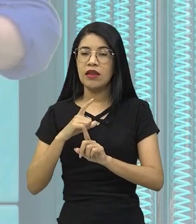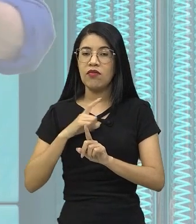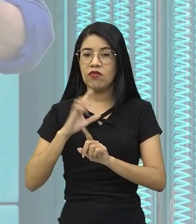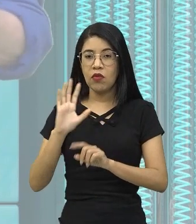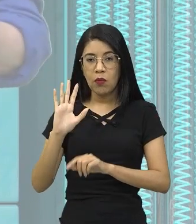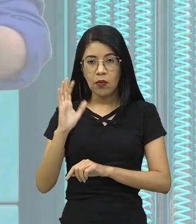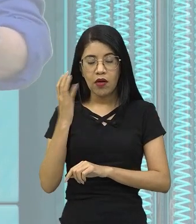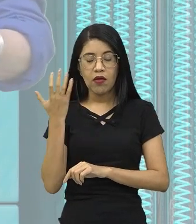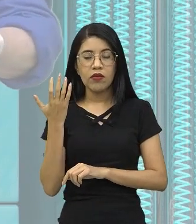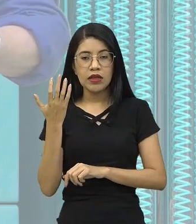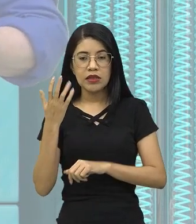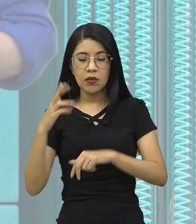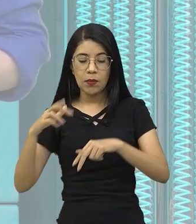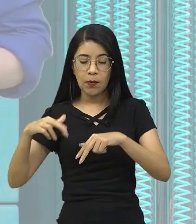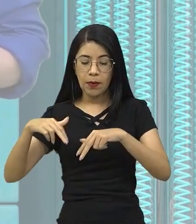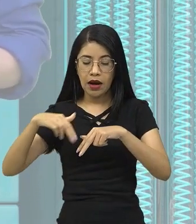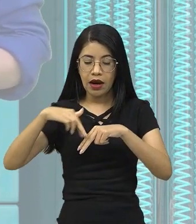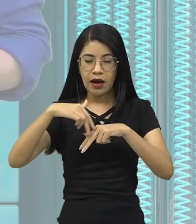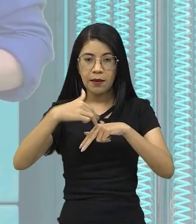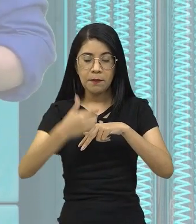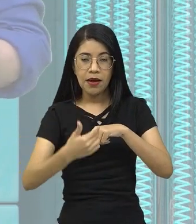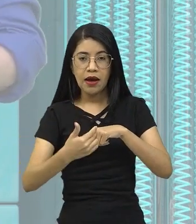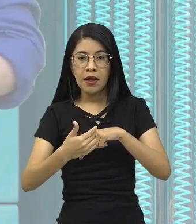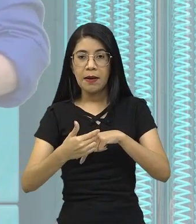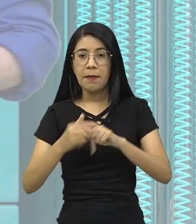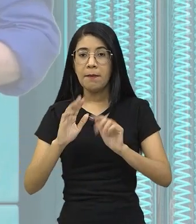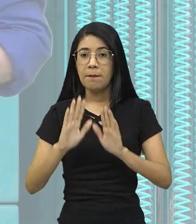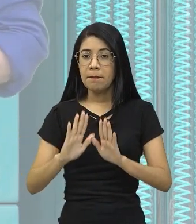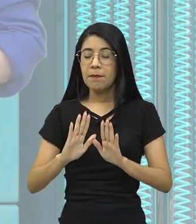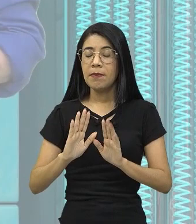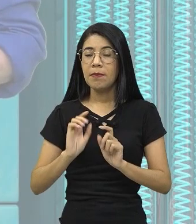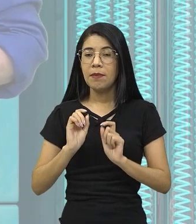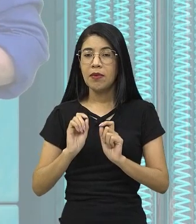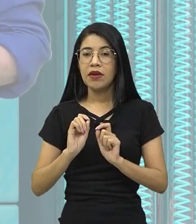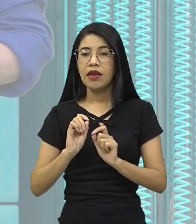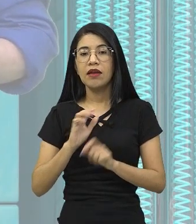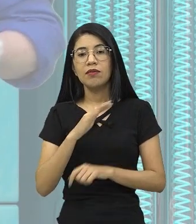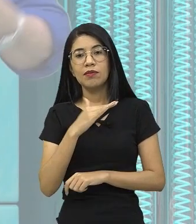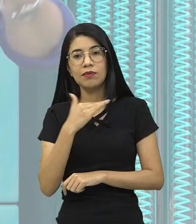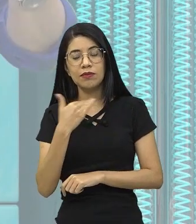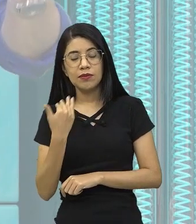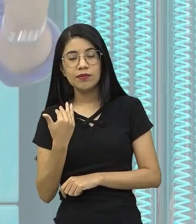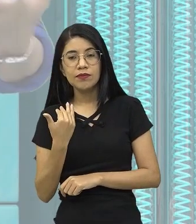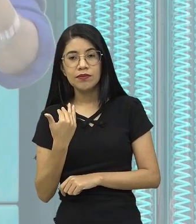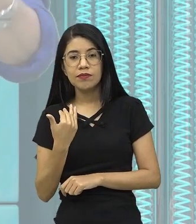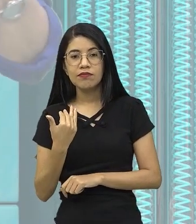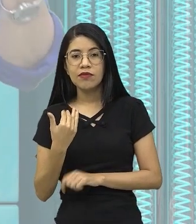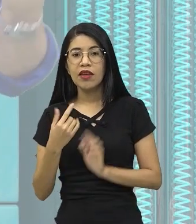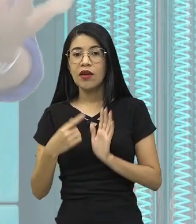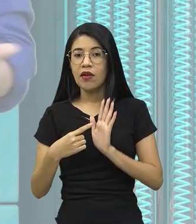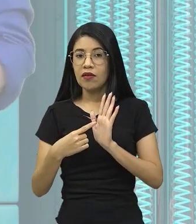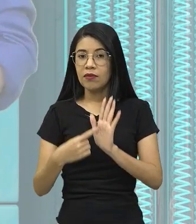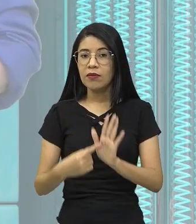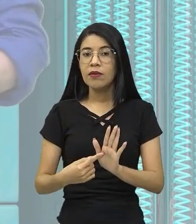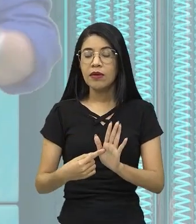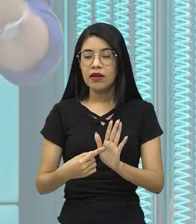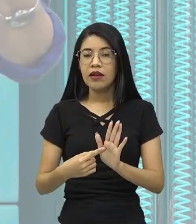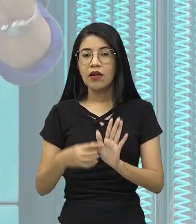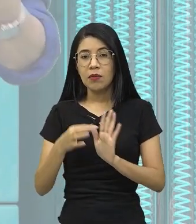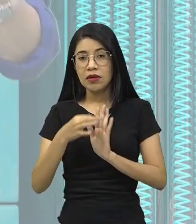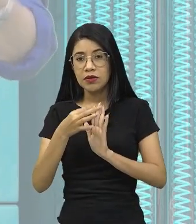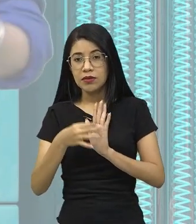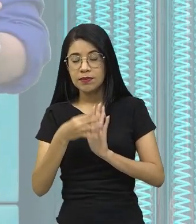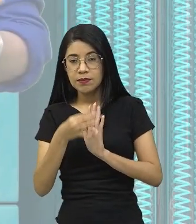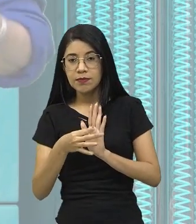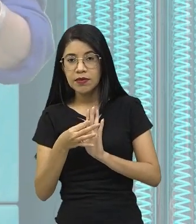acidente e, em decorrência desse acidente, veio a óbito. Só que está dito, está sugerido isso,